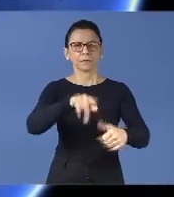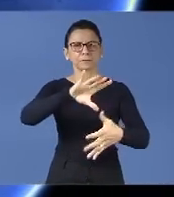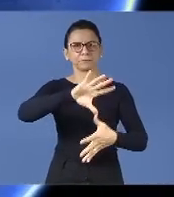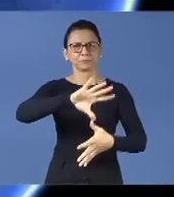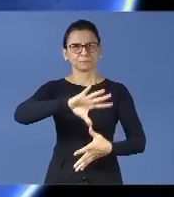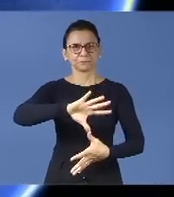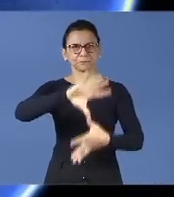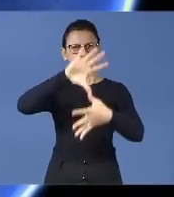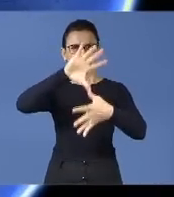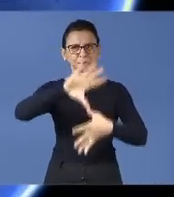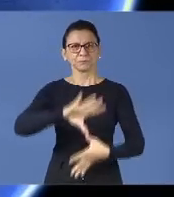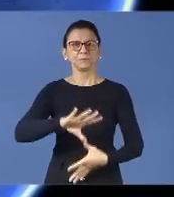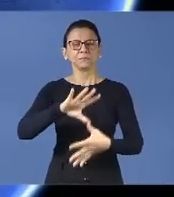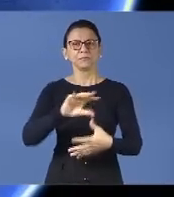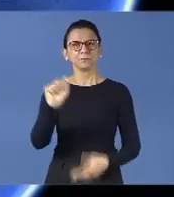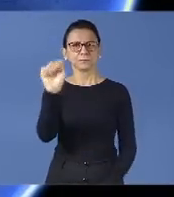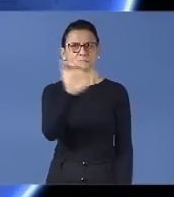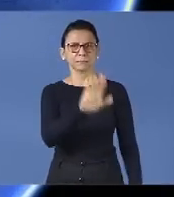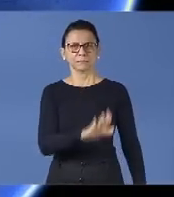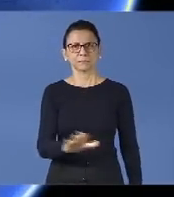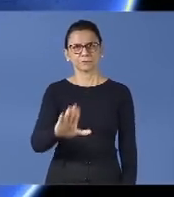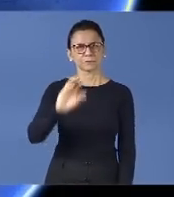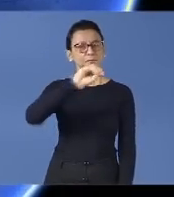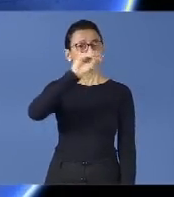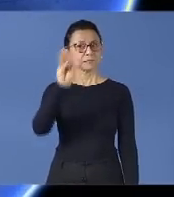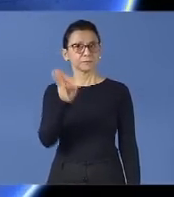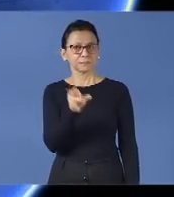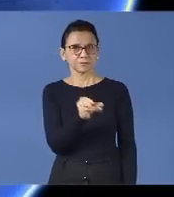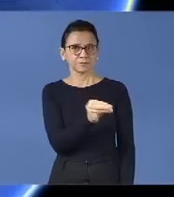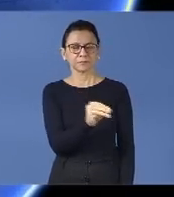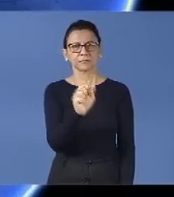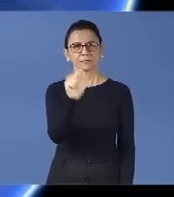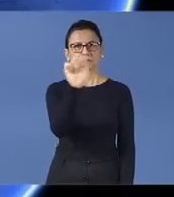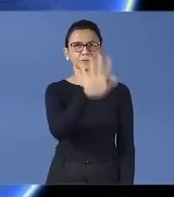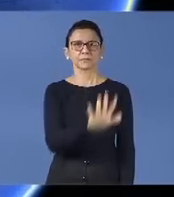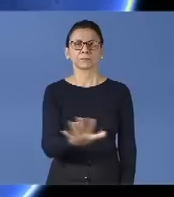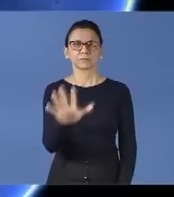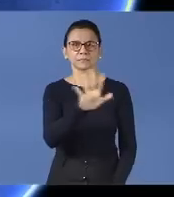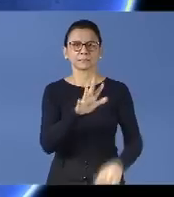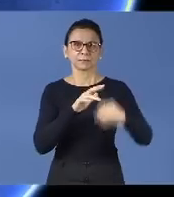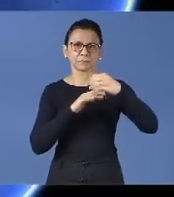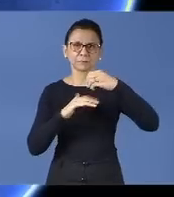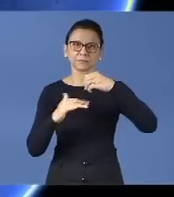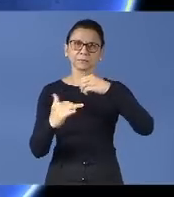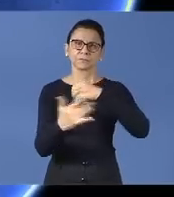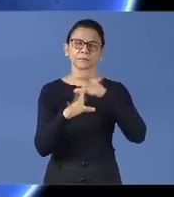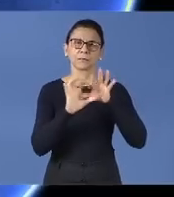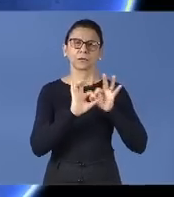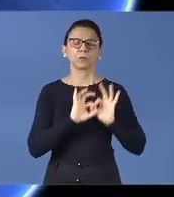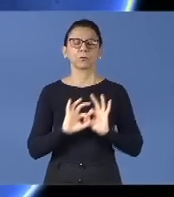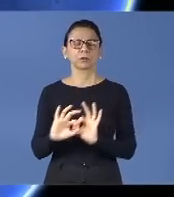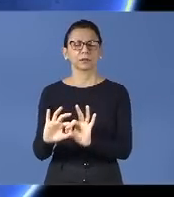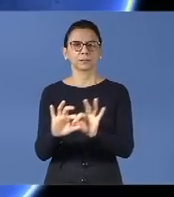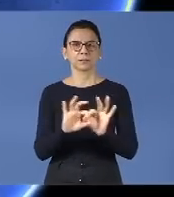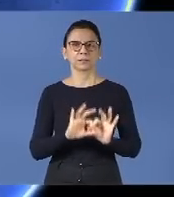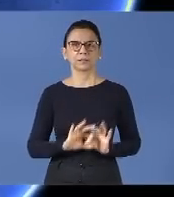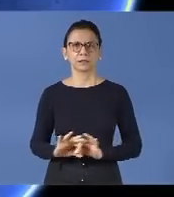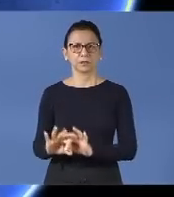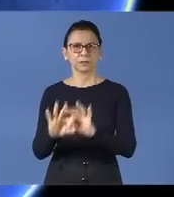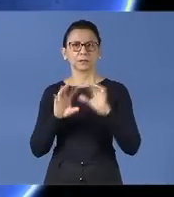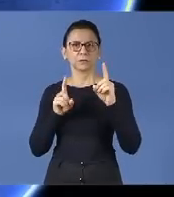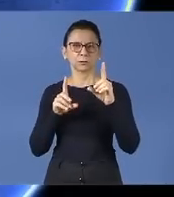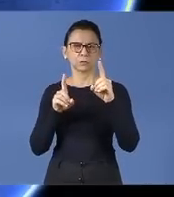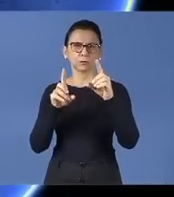três Américas, Europa, África, Ásia e Oceania, conectadas pela mesma